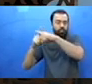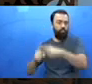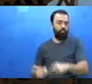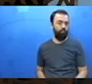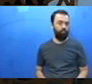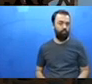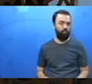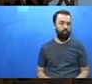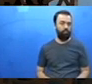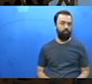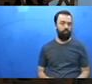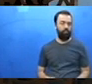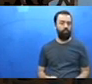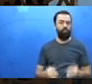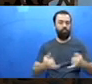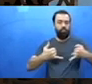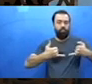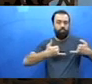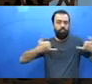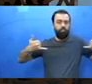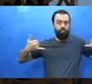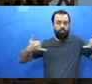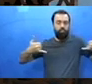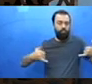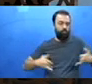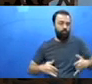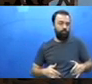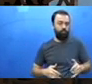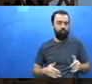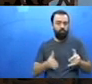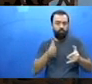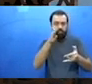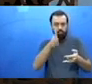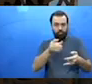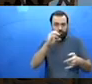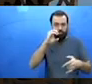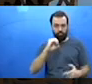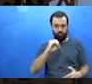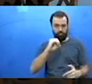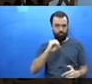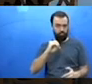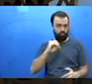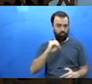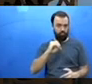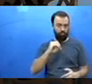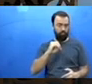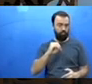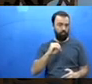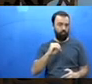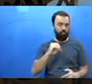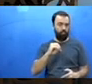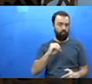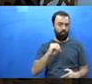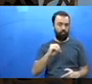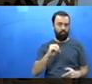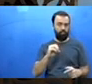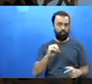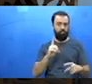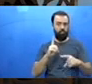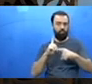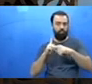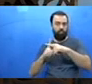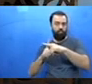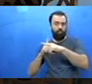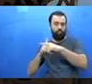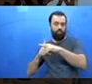Então, vamos lá, pela reta numérica aqui, já aparece, olha aqui, ó, aqui nós temos o ponto 0, né? Para